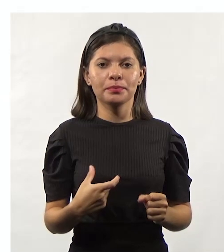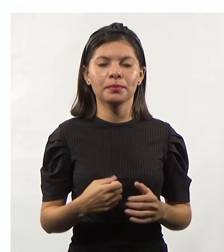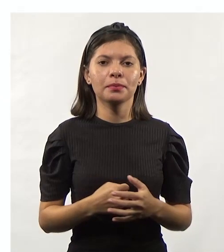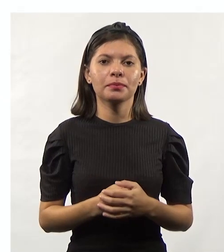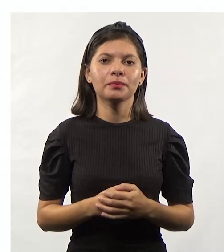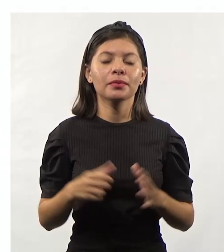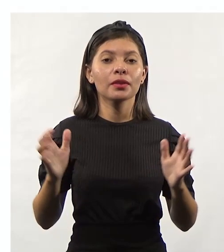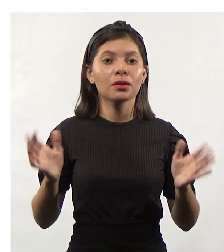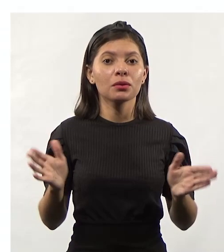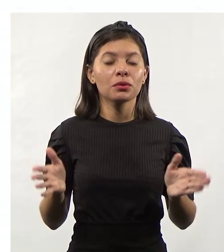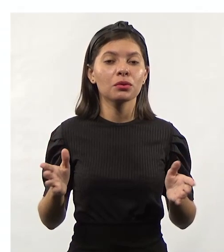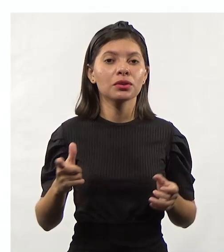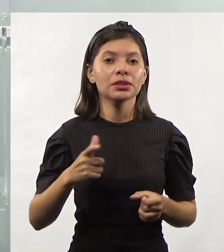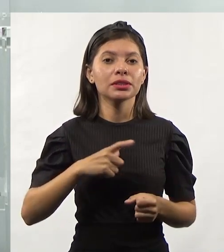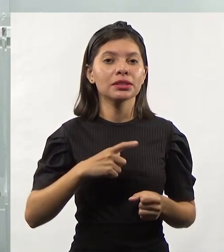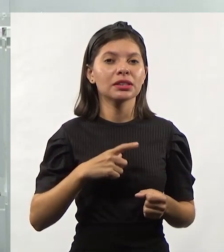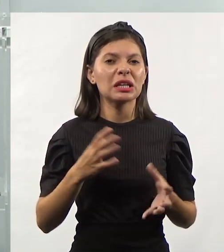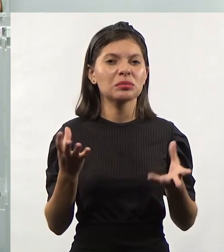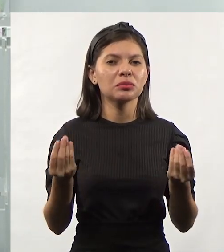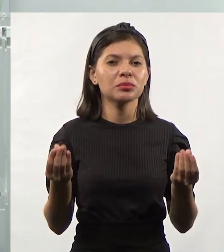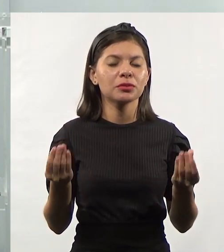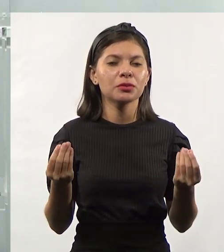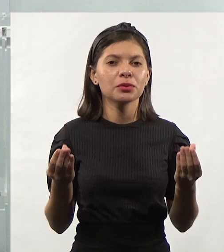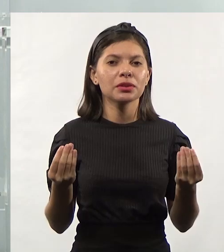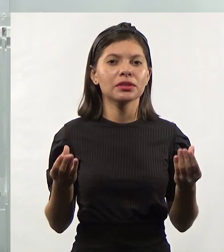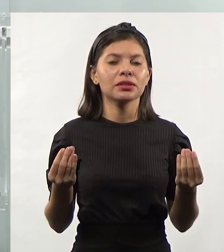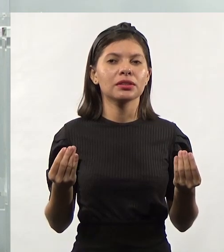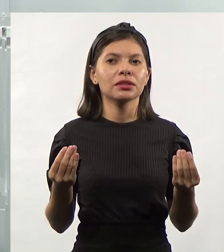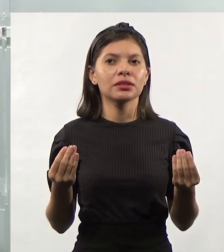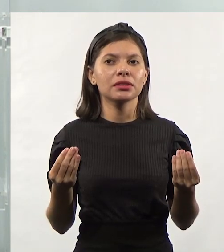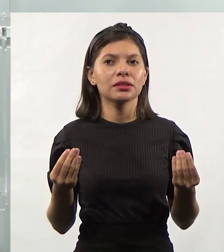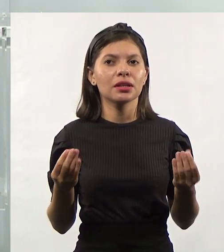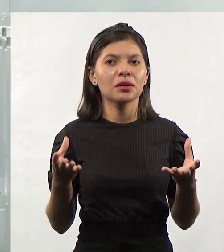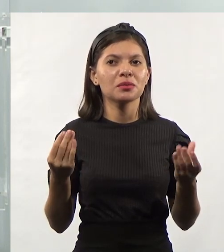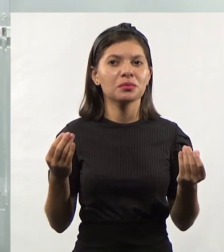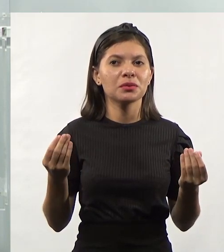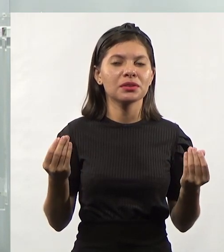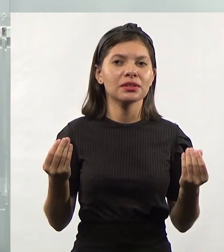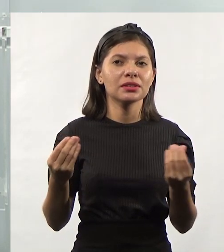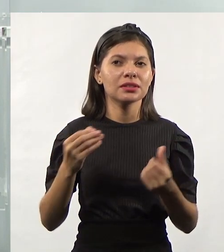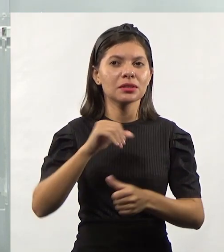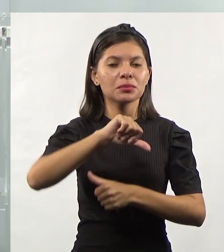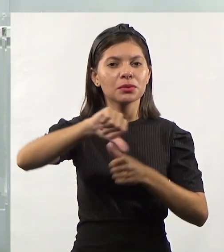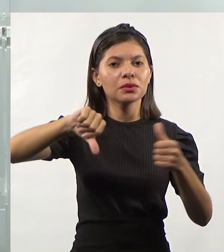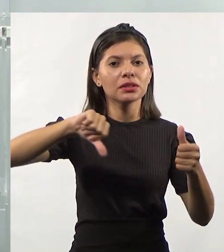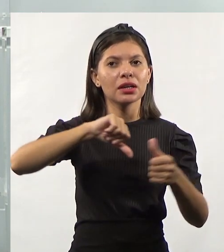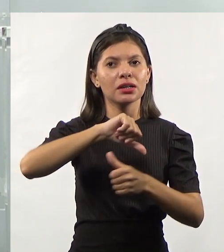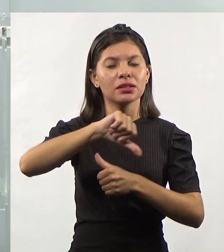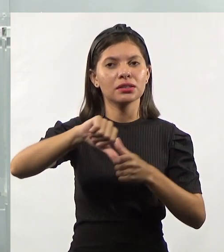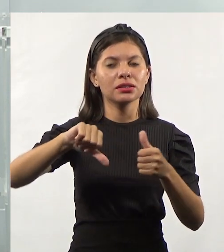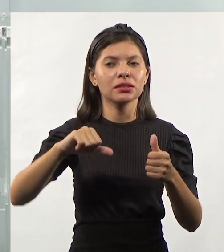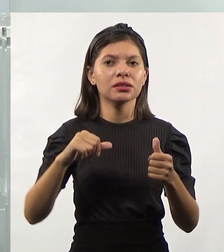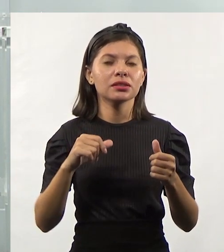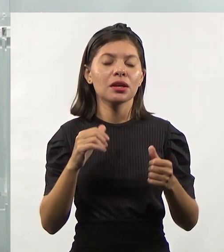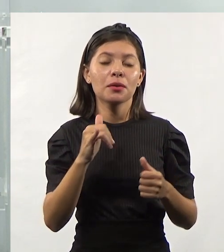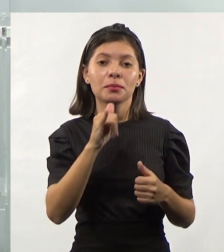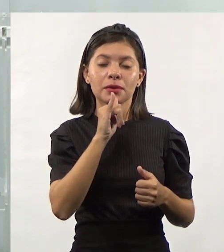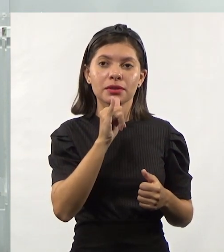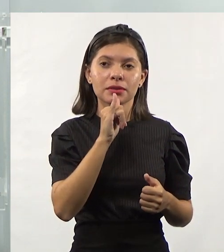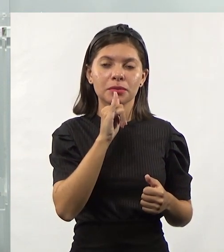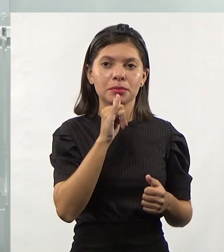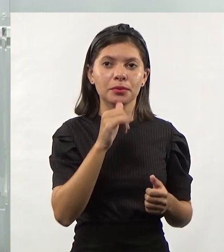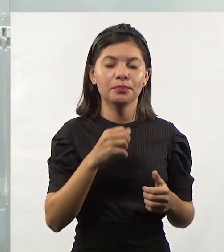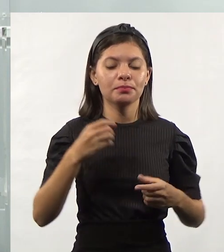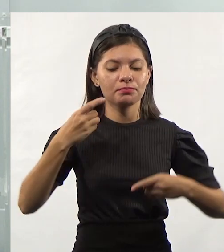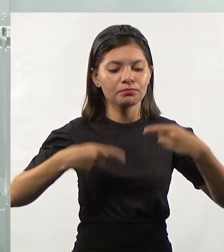pessoais. Hoje em dia, existem muitas questões, muitas variáveis que estão em jogo,